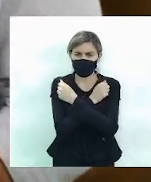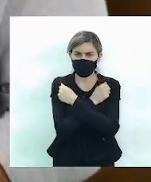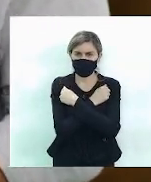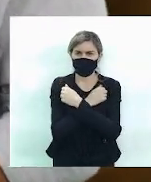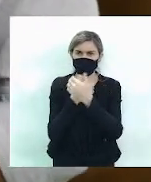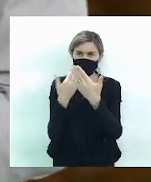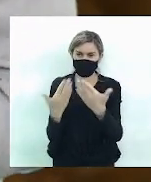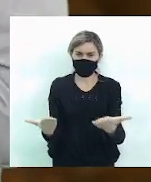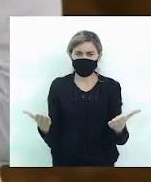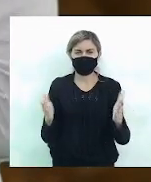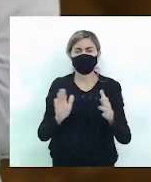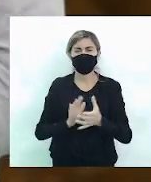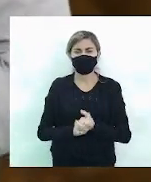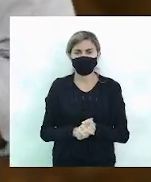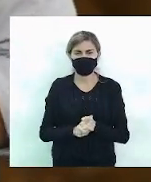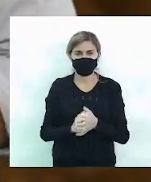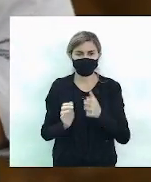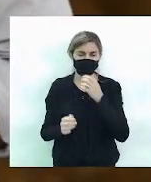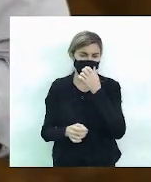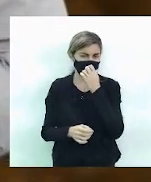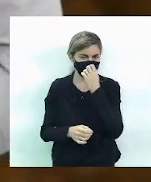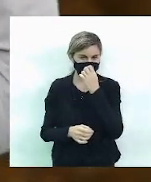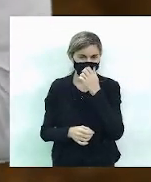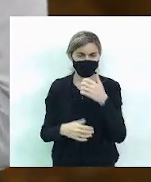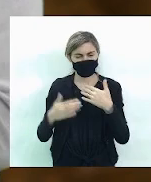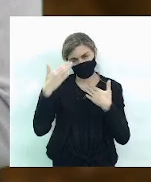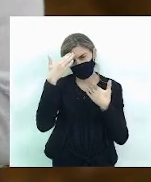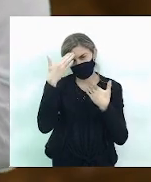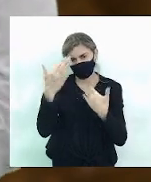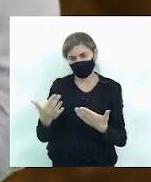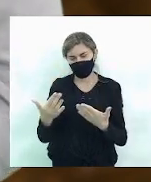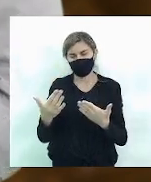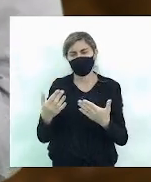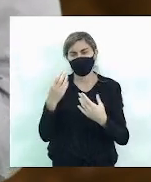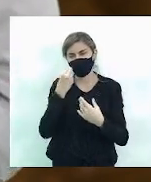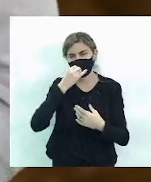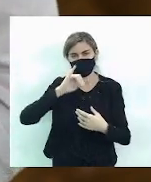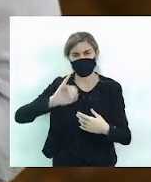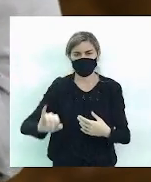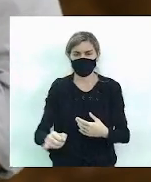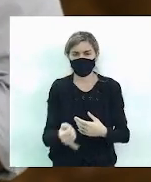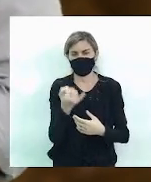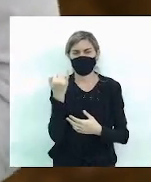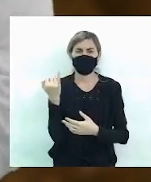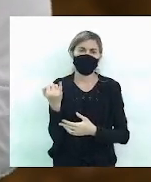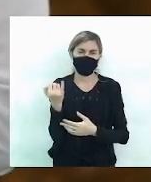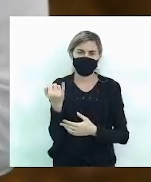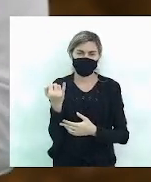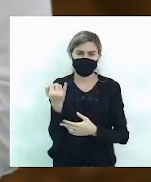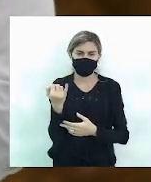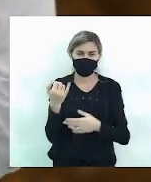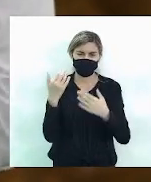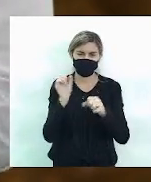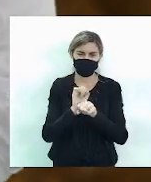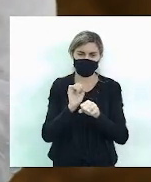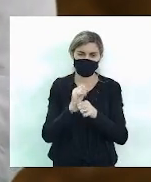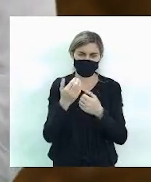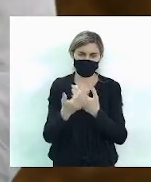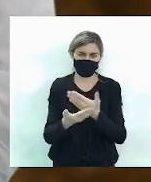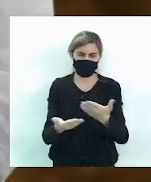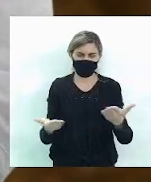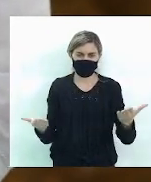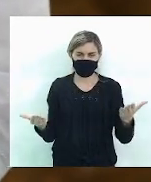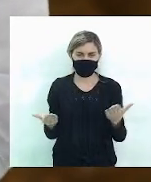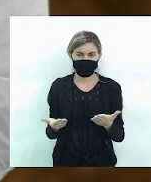né? E vou dizer mais, agradecer a oportunidade de estar aqui no Educa PE e espero que eu apareça